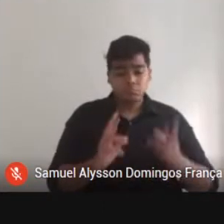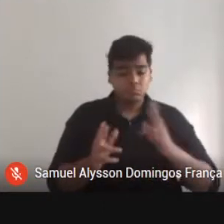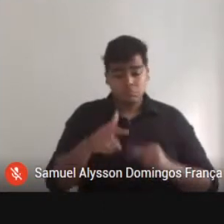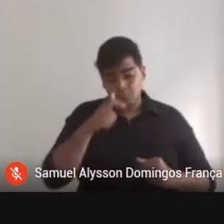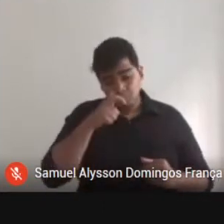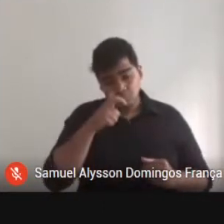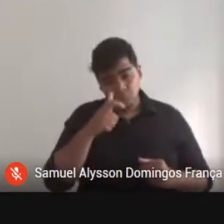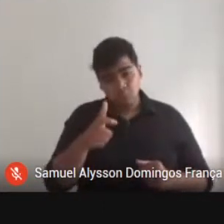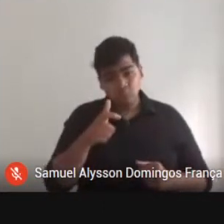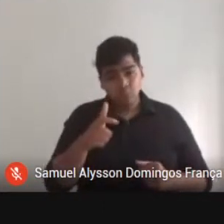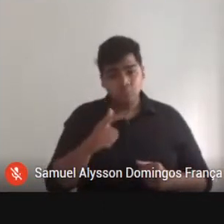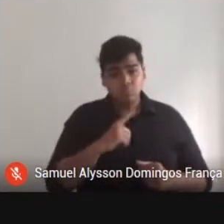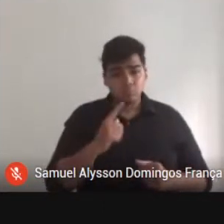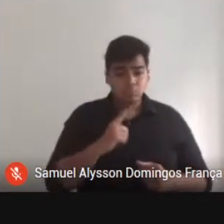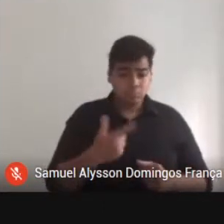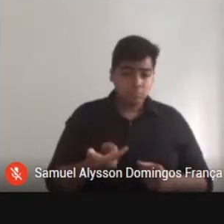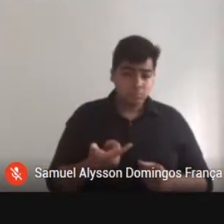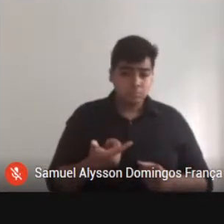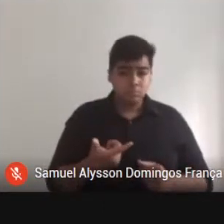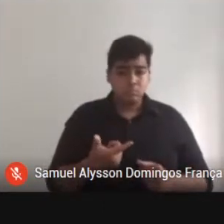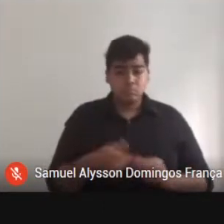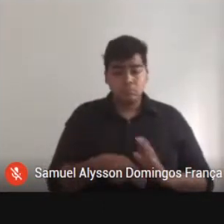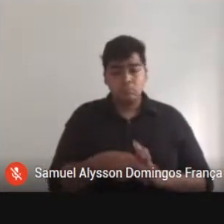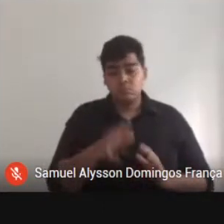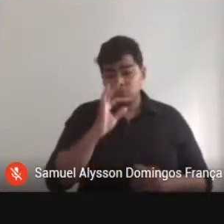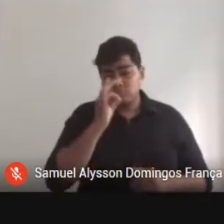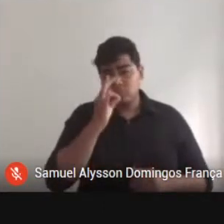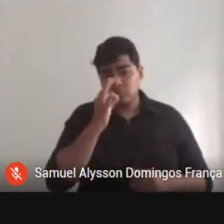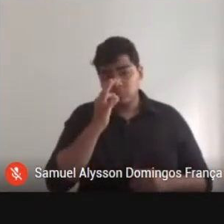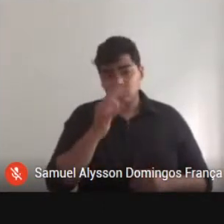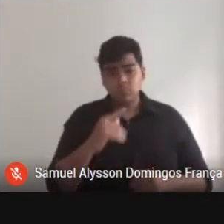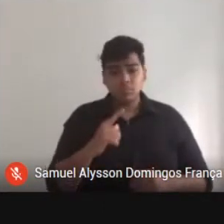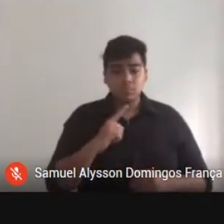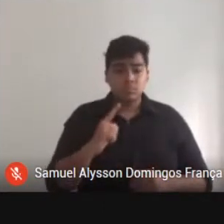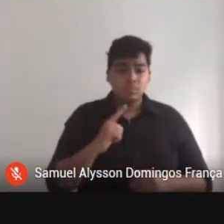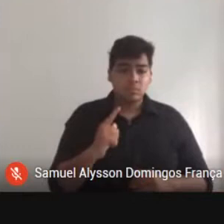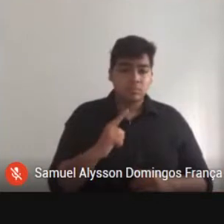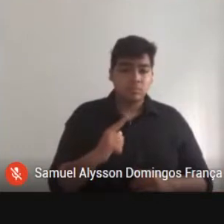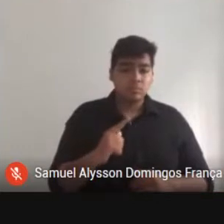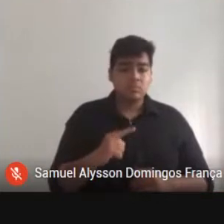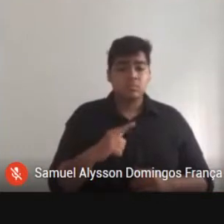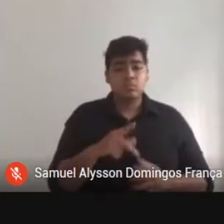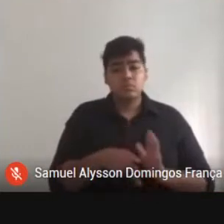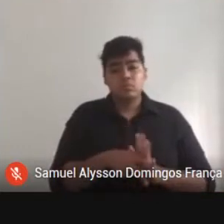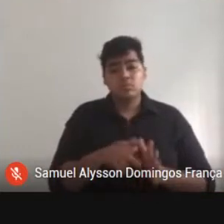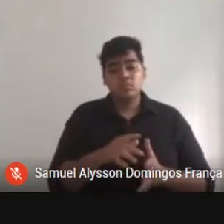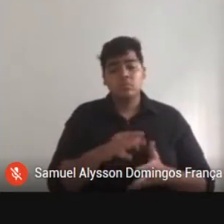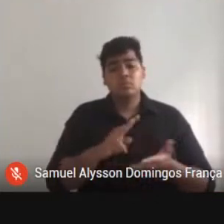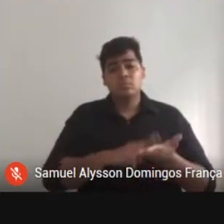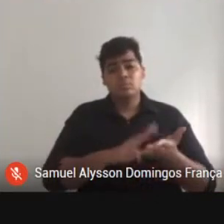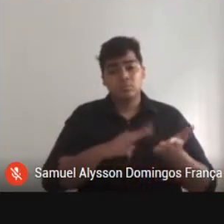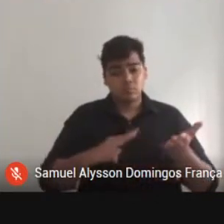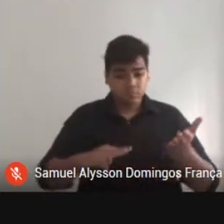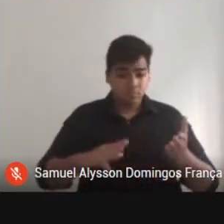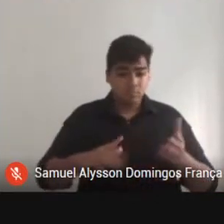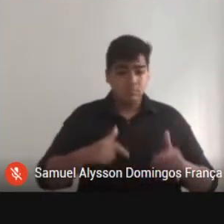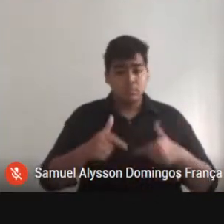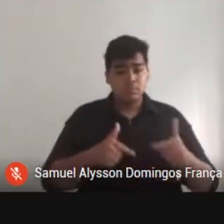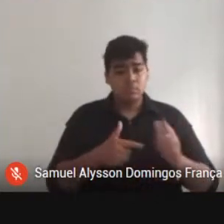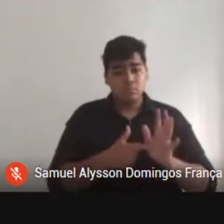essa abordagem em Cajazeiras e traduzi isso numa metodologia de trabalho que eu vou apresentar para vocês, tá?